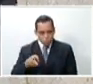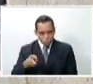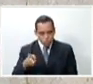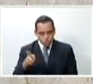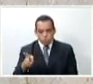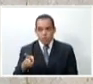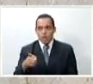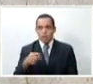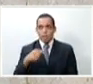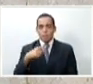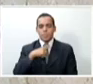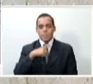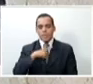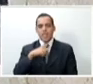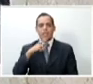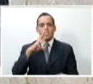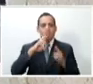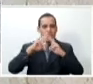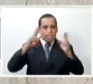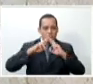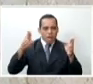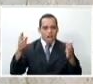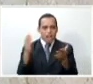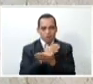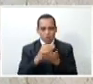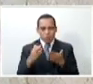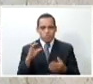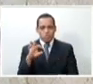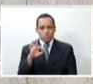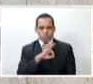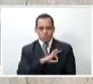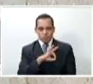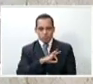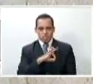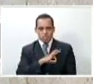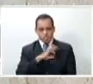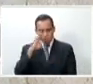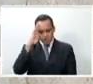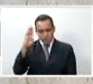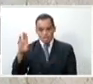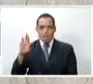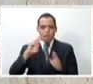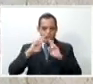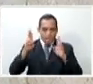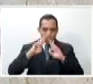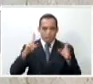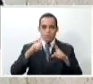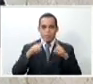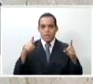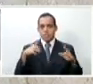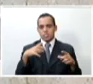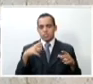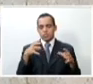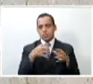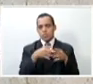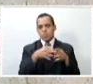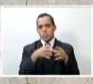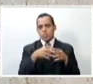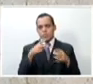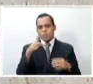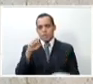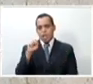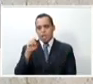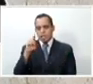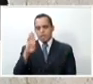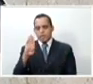recebido muitas críticas, principalmente dos meus irmãos da Polícia Militar por isso, mas quero deixar uma coisa bem clara. Eu estou no PSDB para auxiliar o governador da melhor